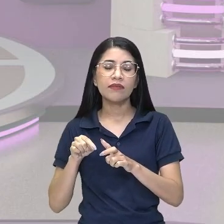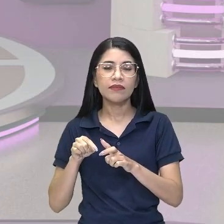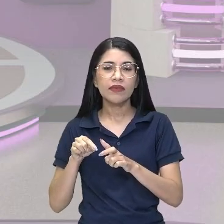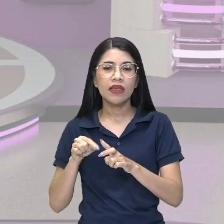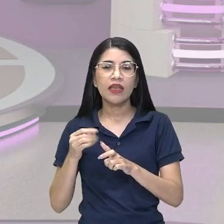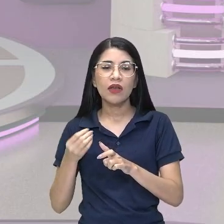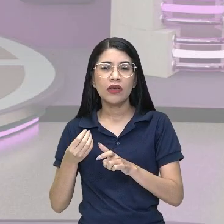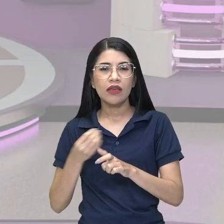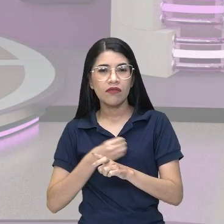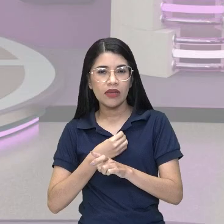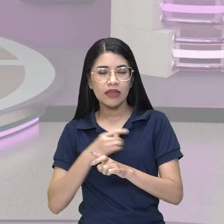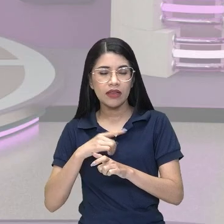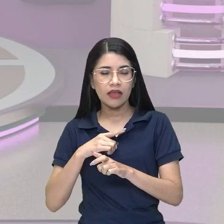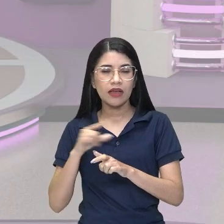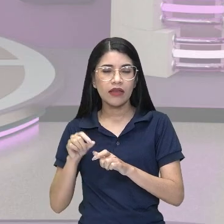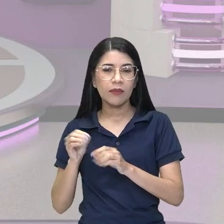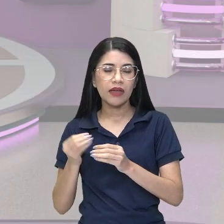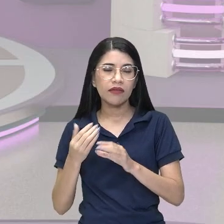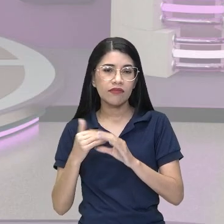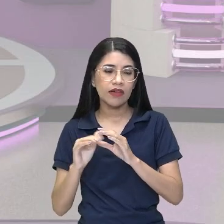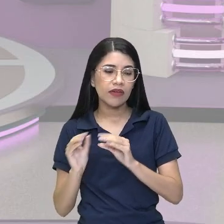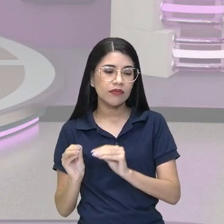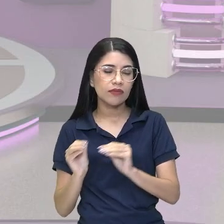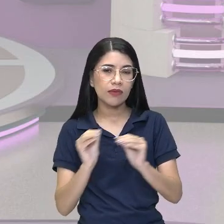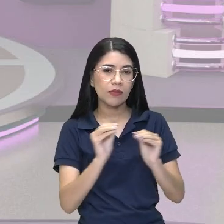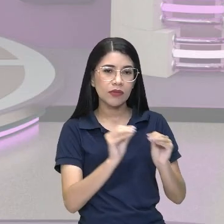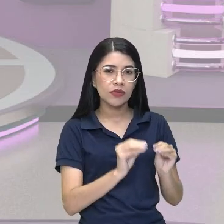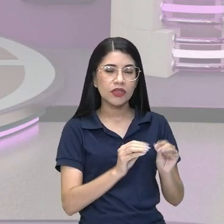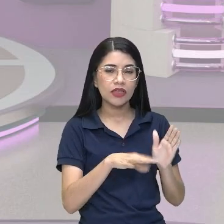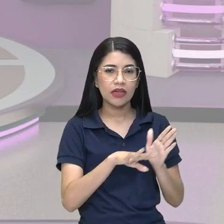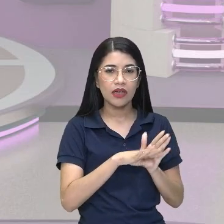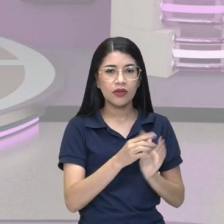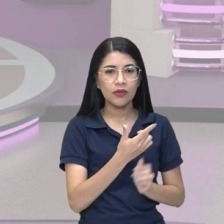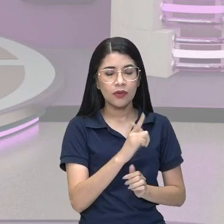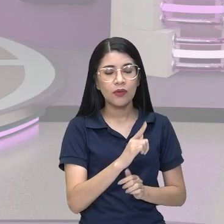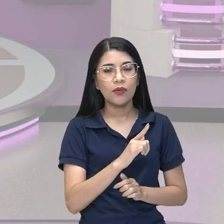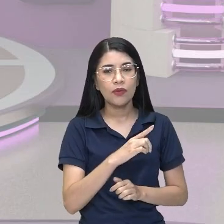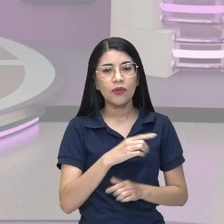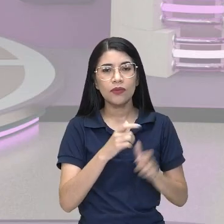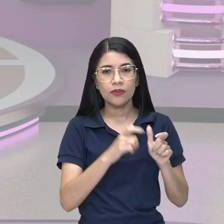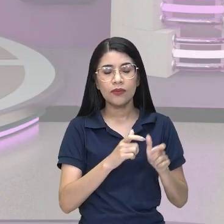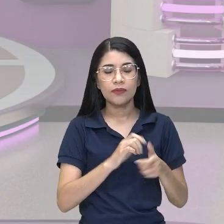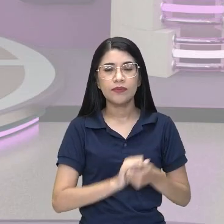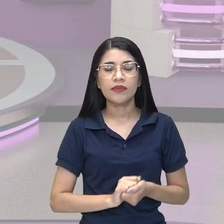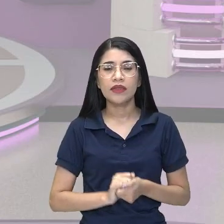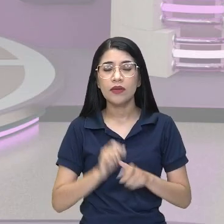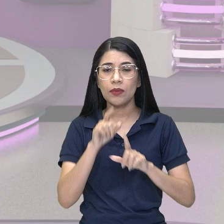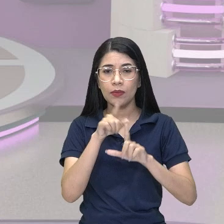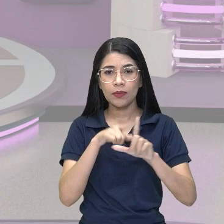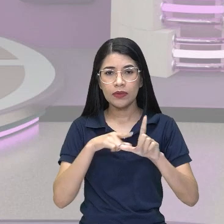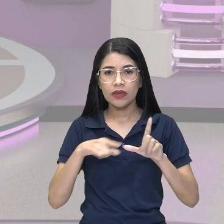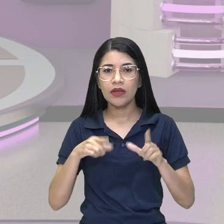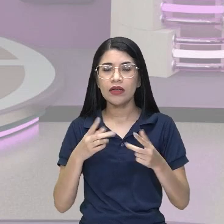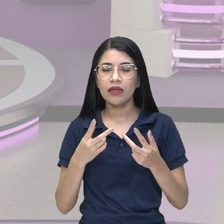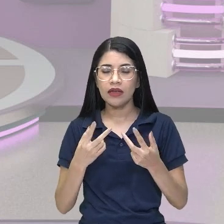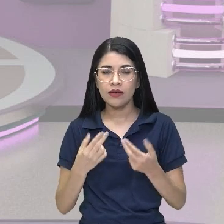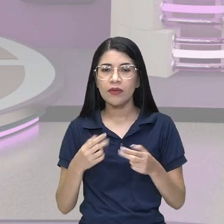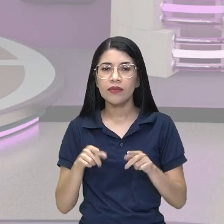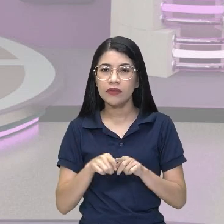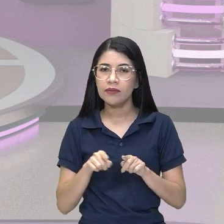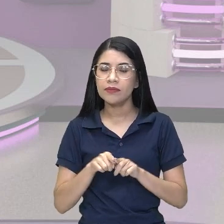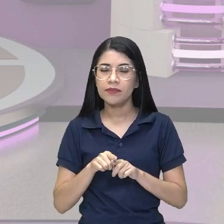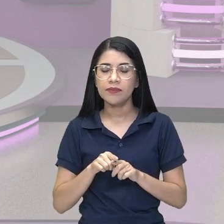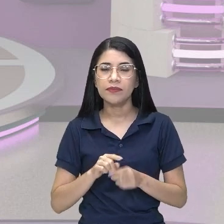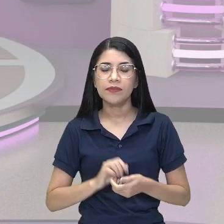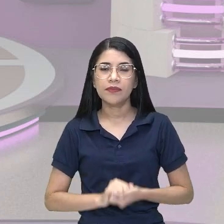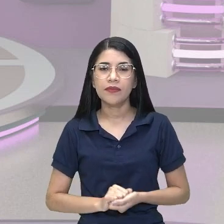nós estamos para alguém. Então, aí, o plano cartesiano ortogonal, ele tem essa função, não é?